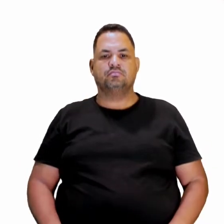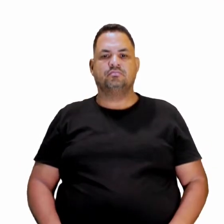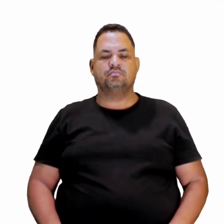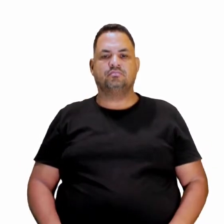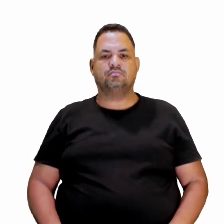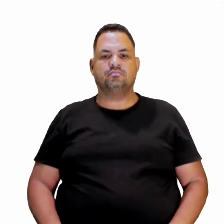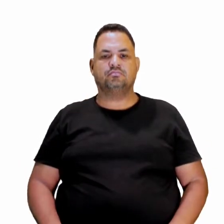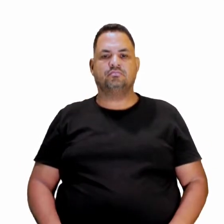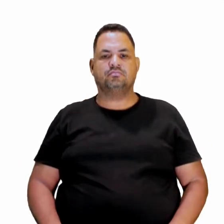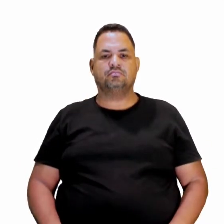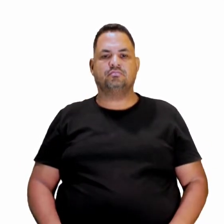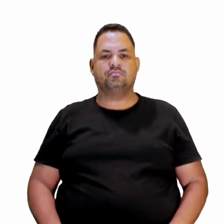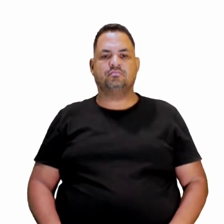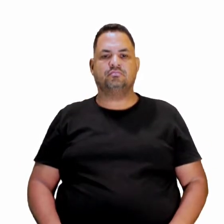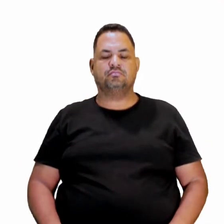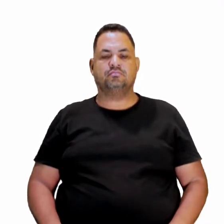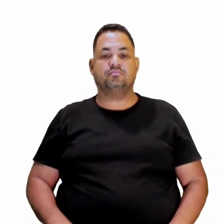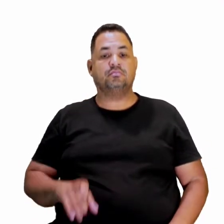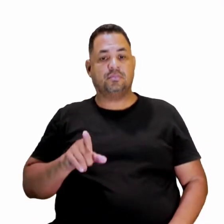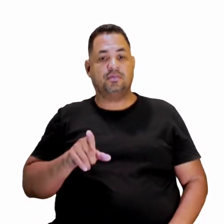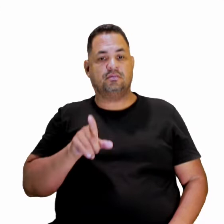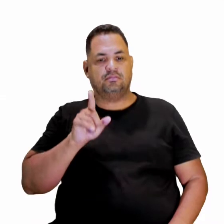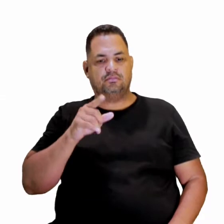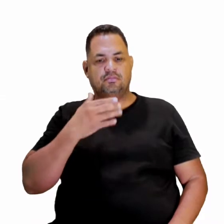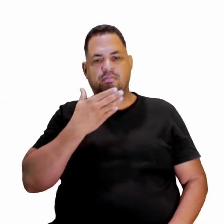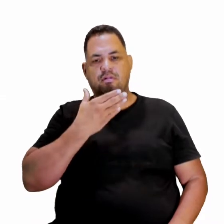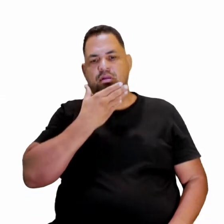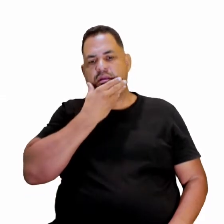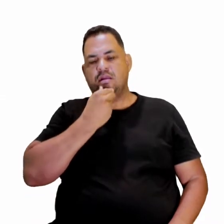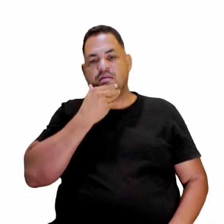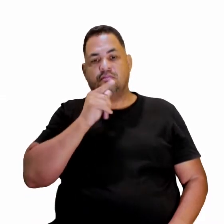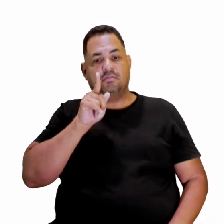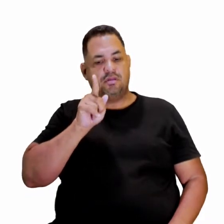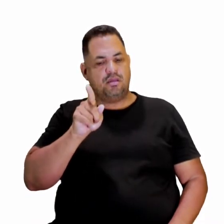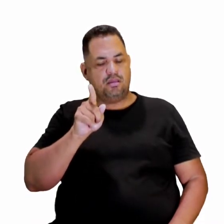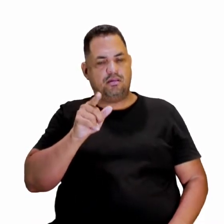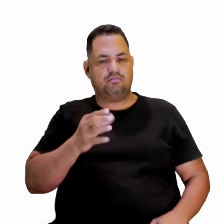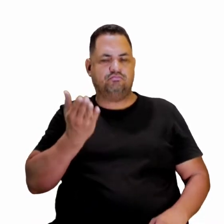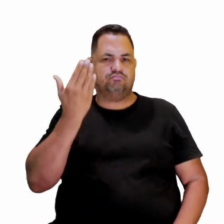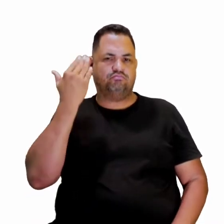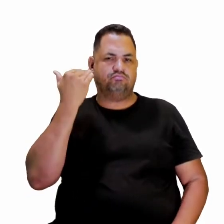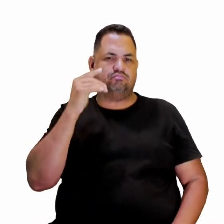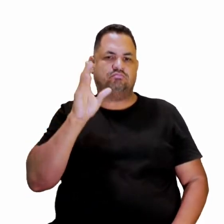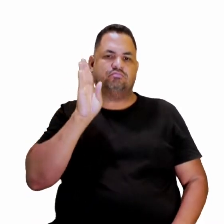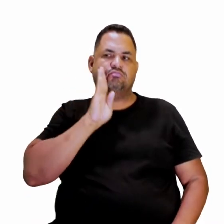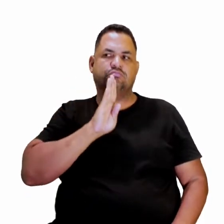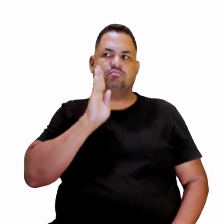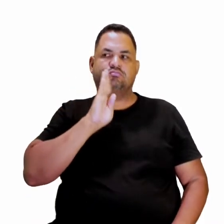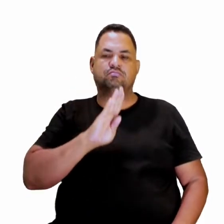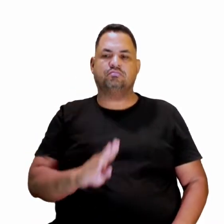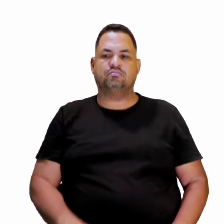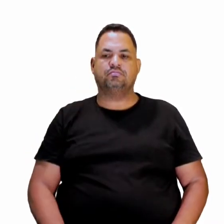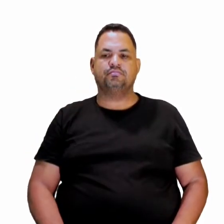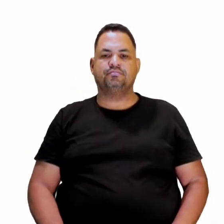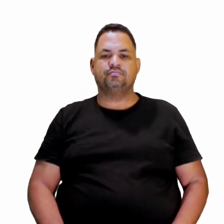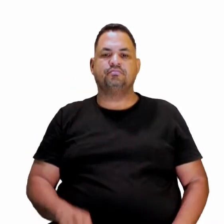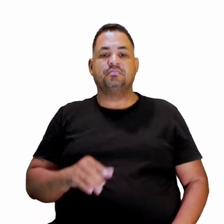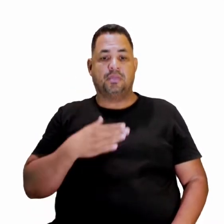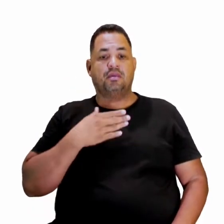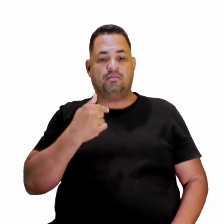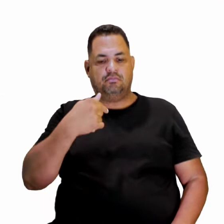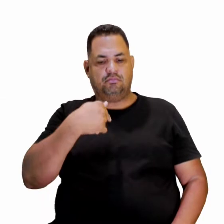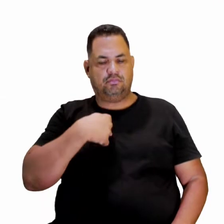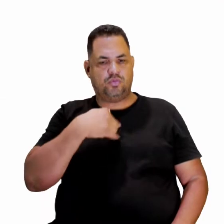was nice. Ele era legal. I liked him. Eu gostei